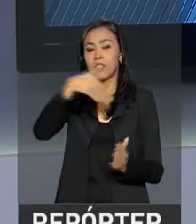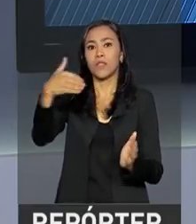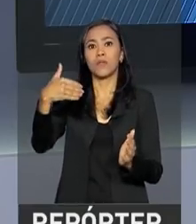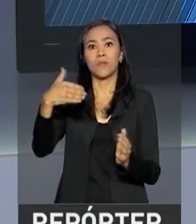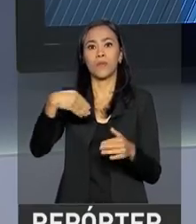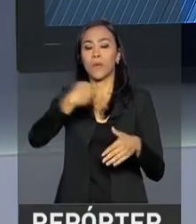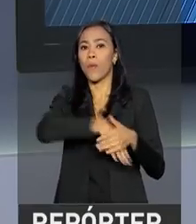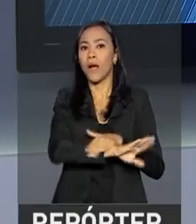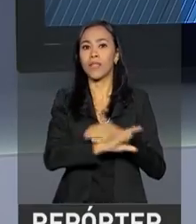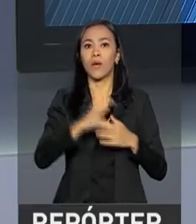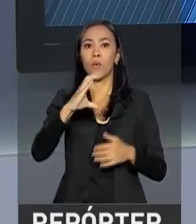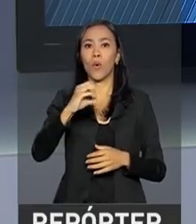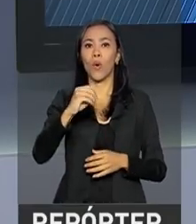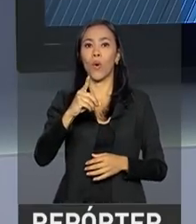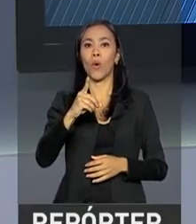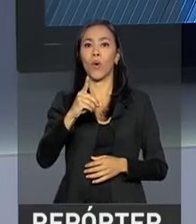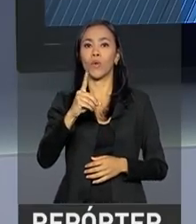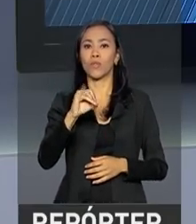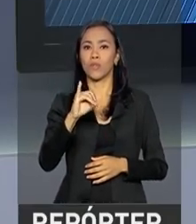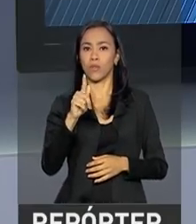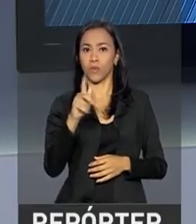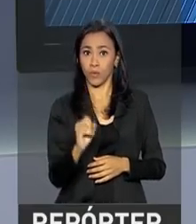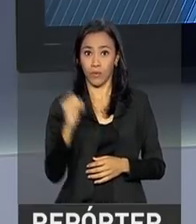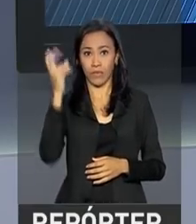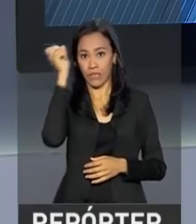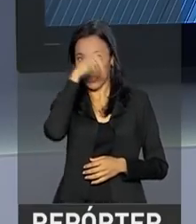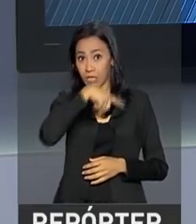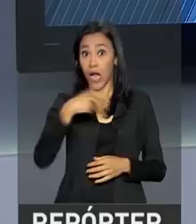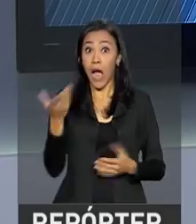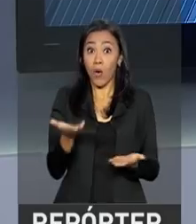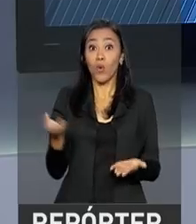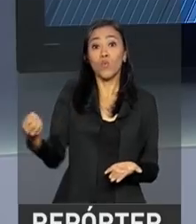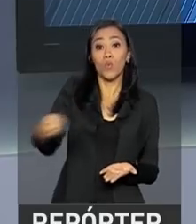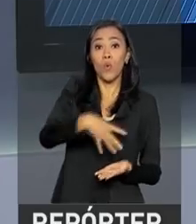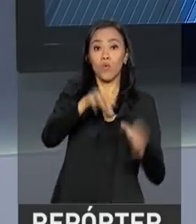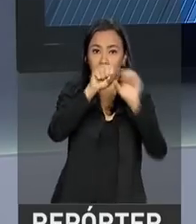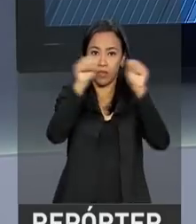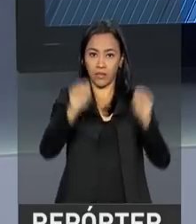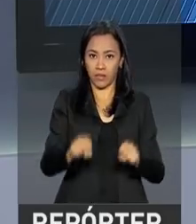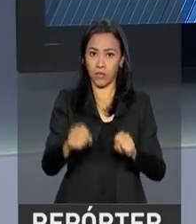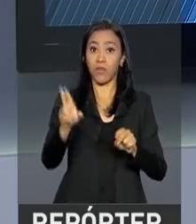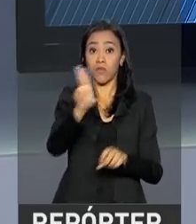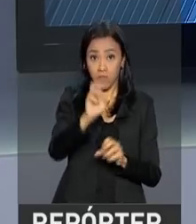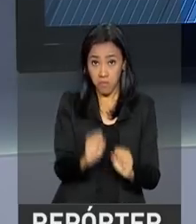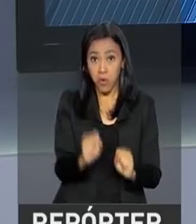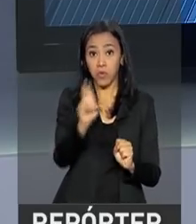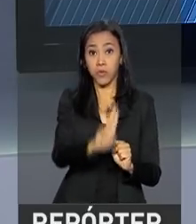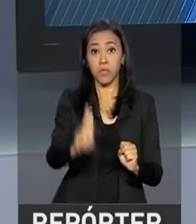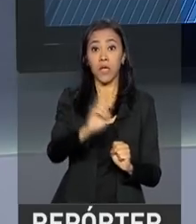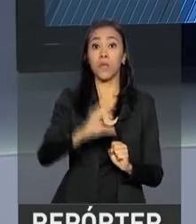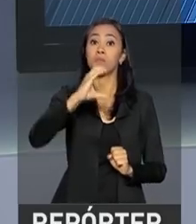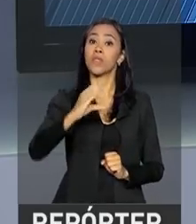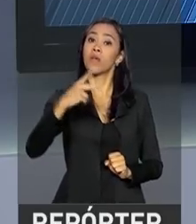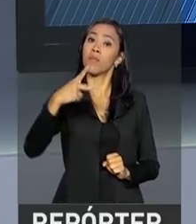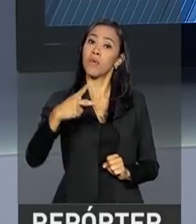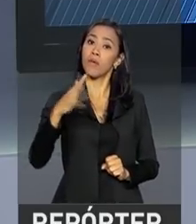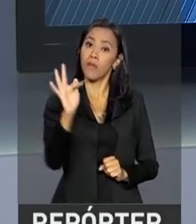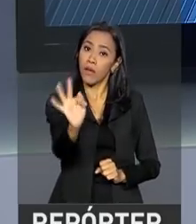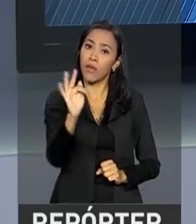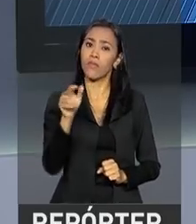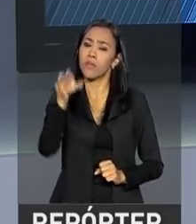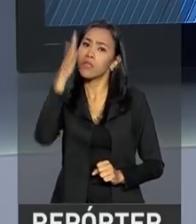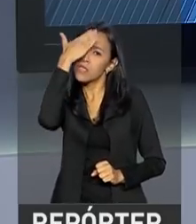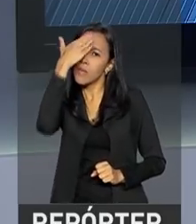clientes os correios lançaram um novo sistema agora com o número do cpf vai ser possível acompanhar todos os